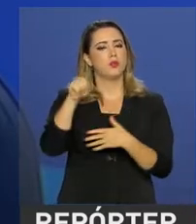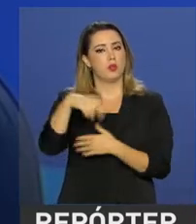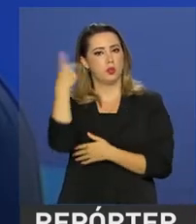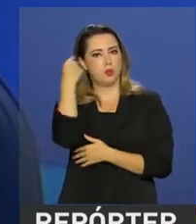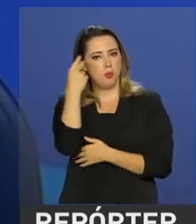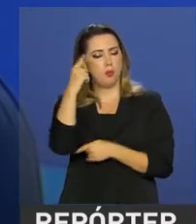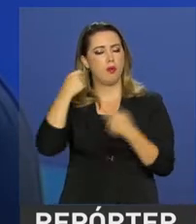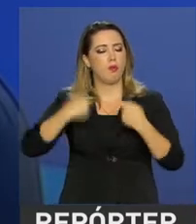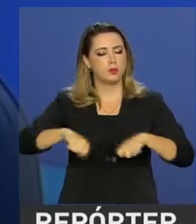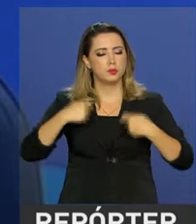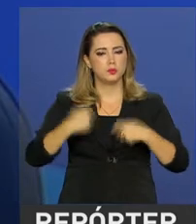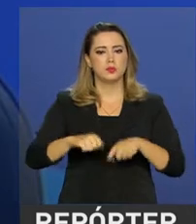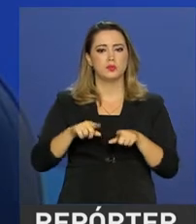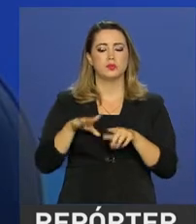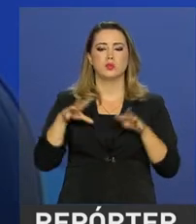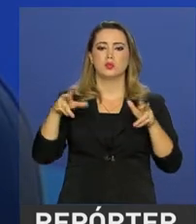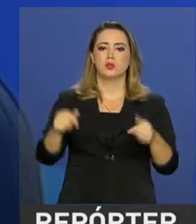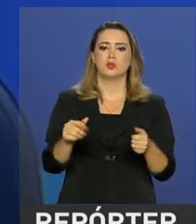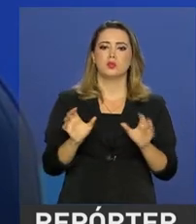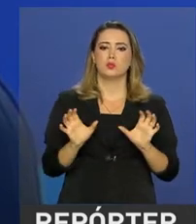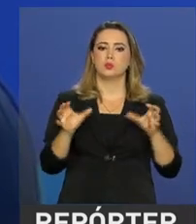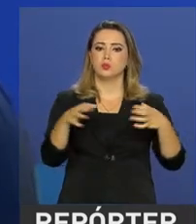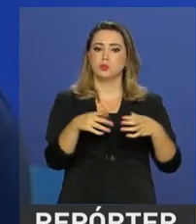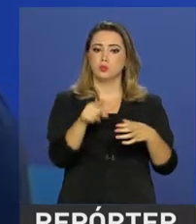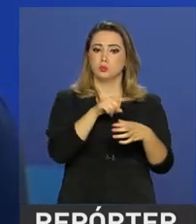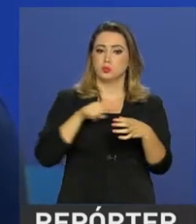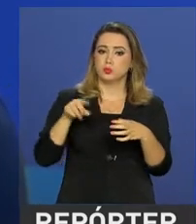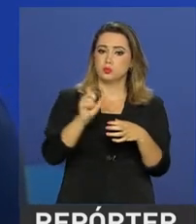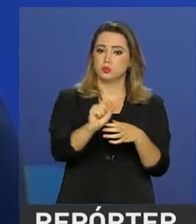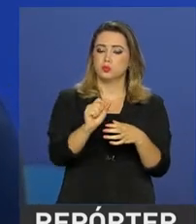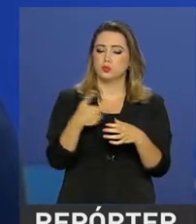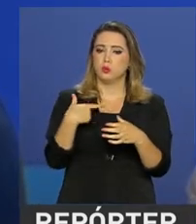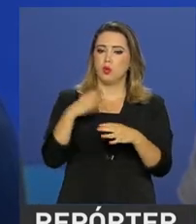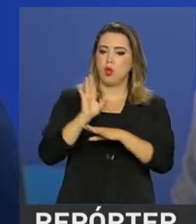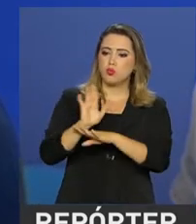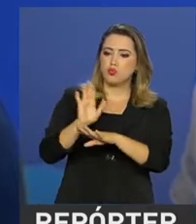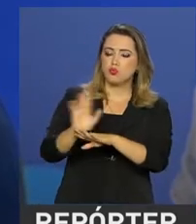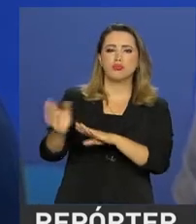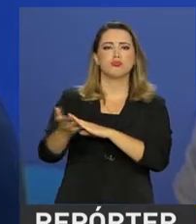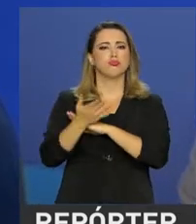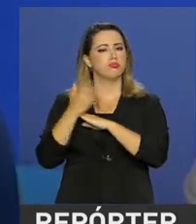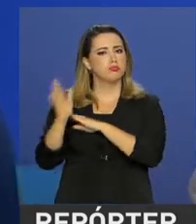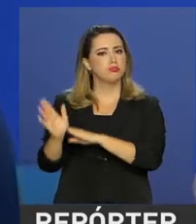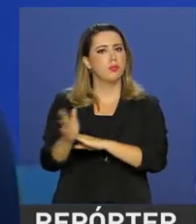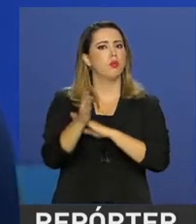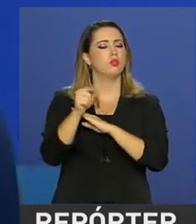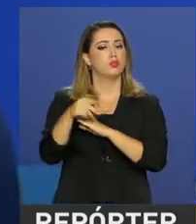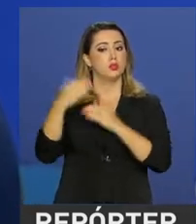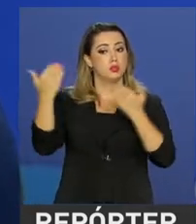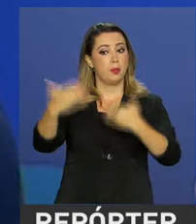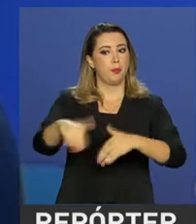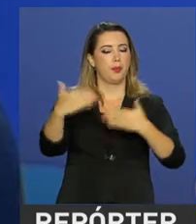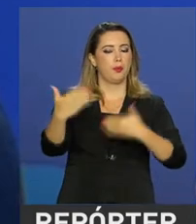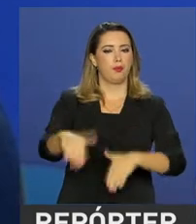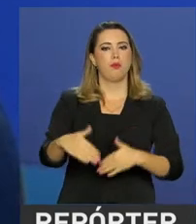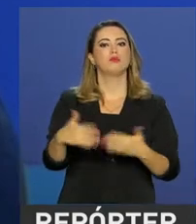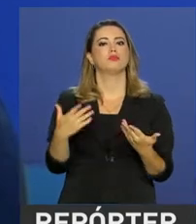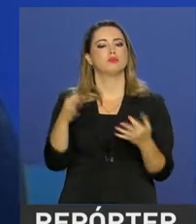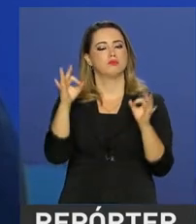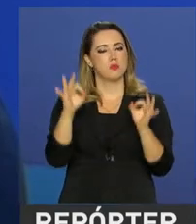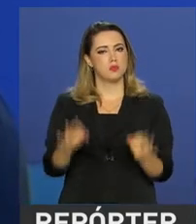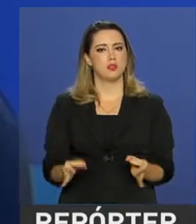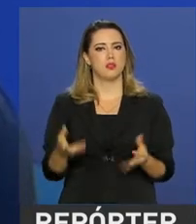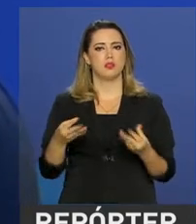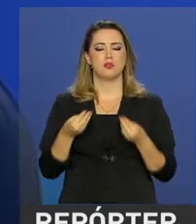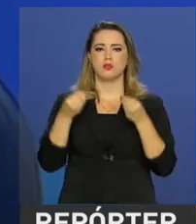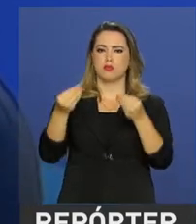precisa de que toda a cooperação que existe com relação à aplicação do Enem se dê